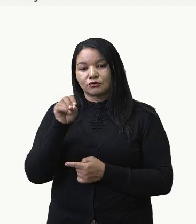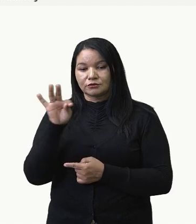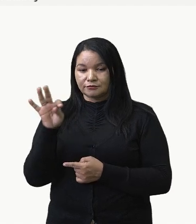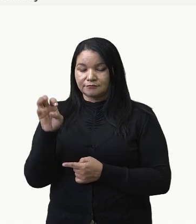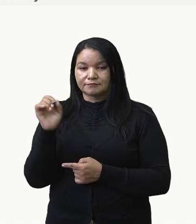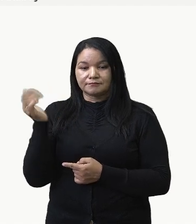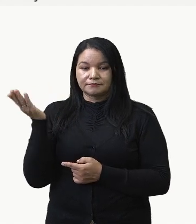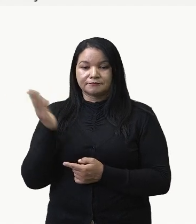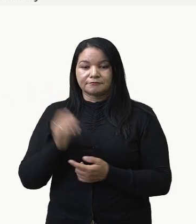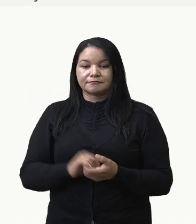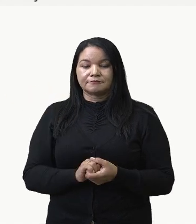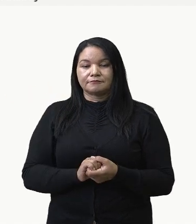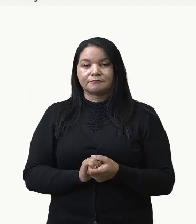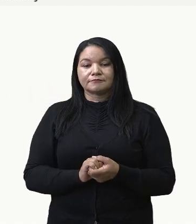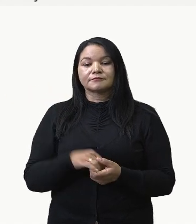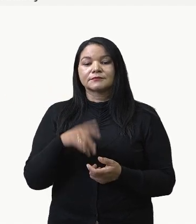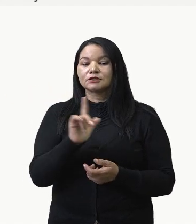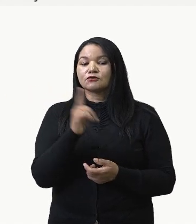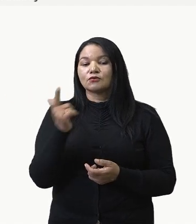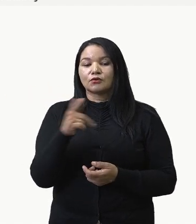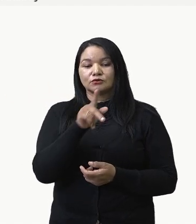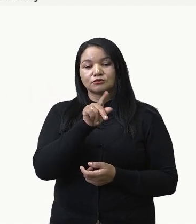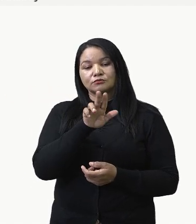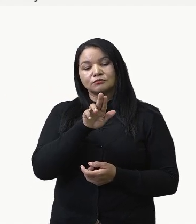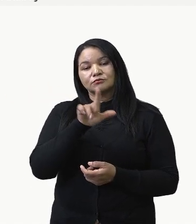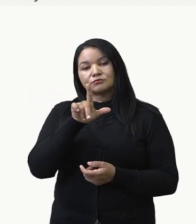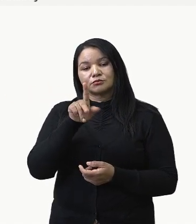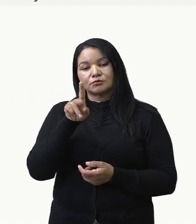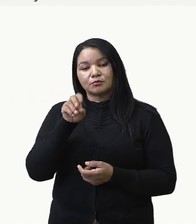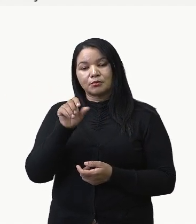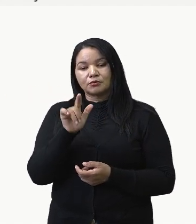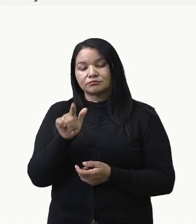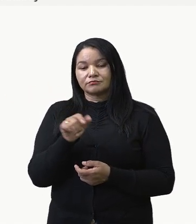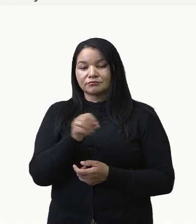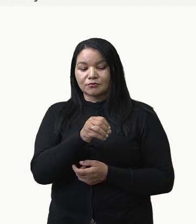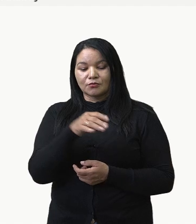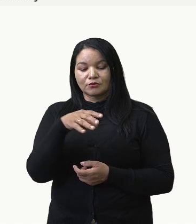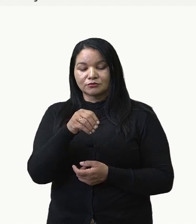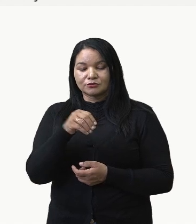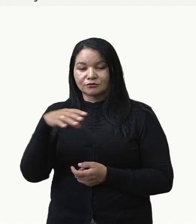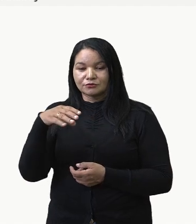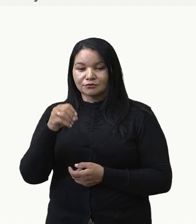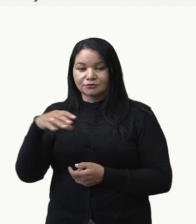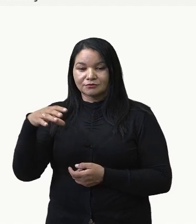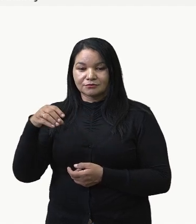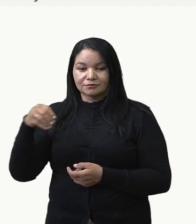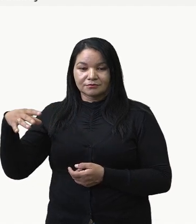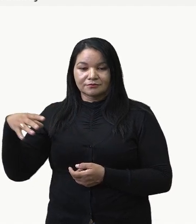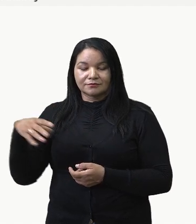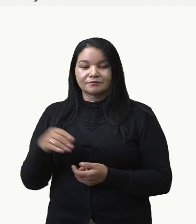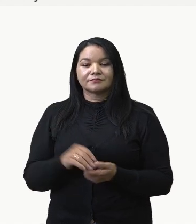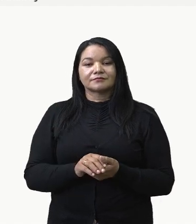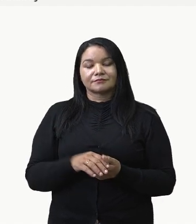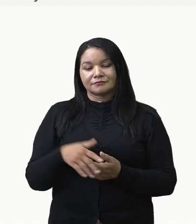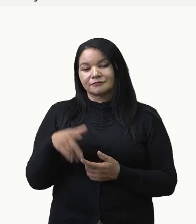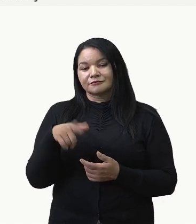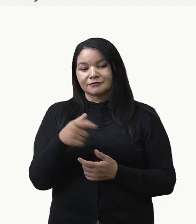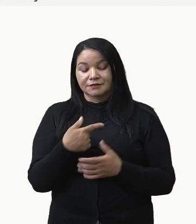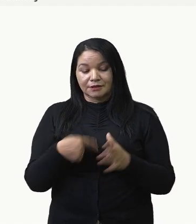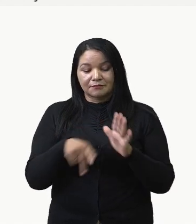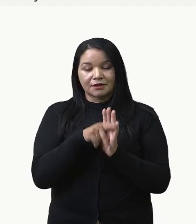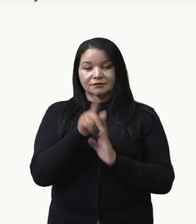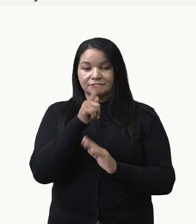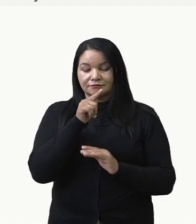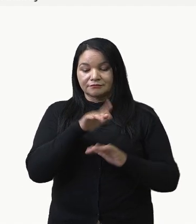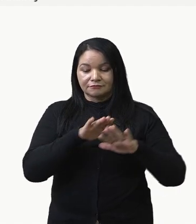famoso Coiote pulpo povo o polvo é um animal selvagem do mar né o